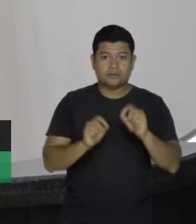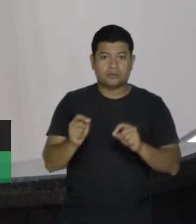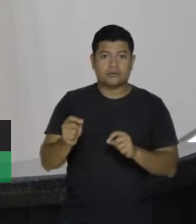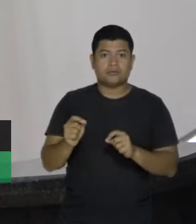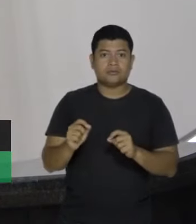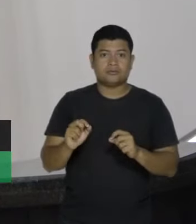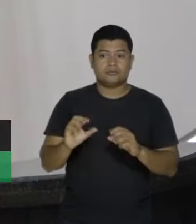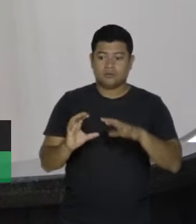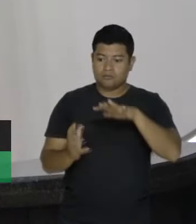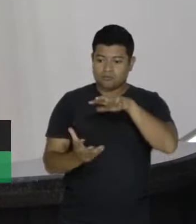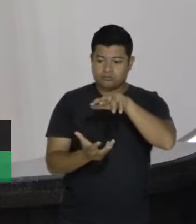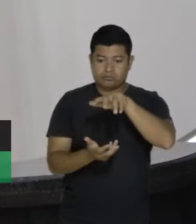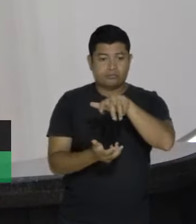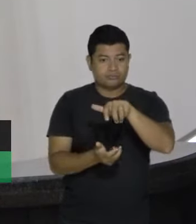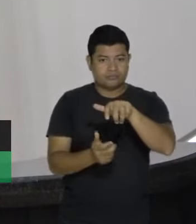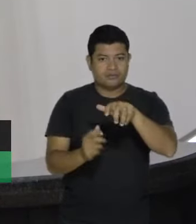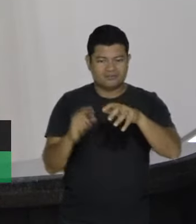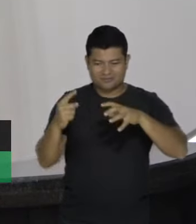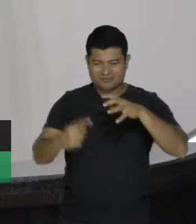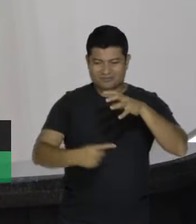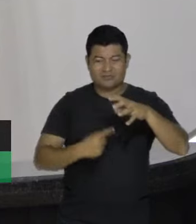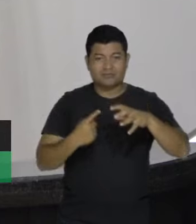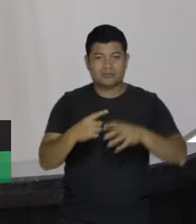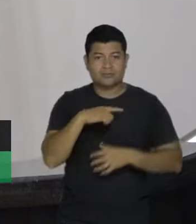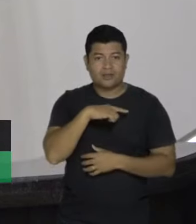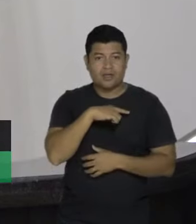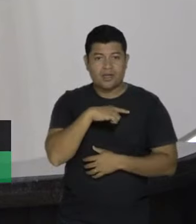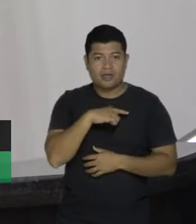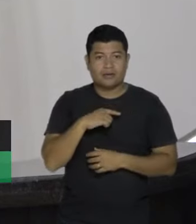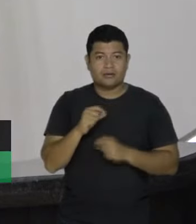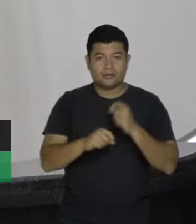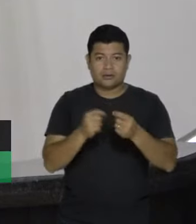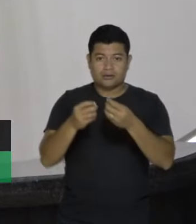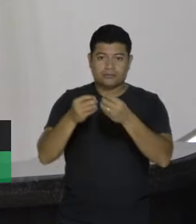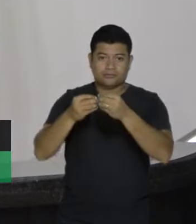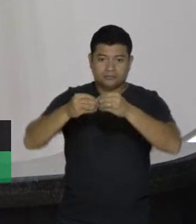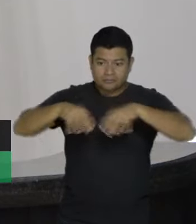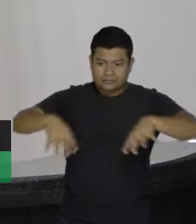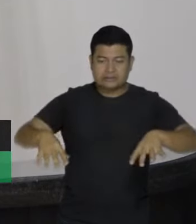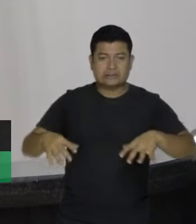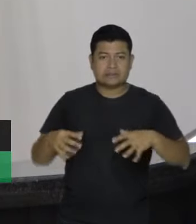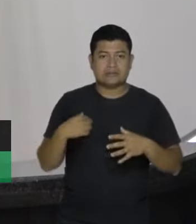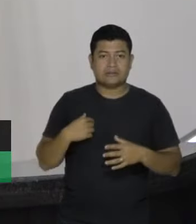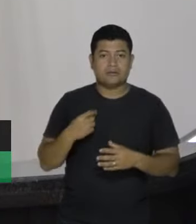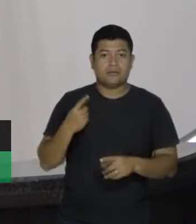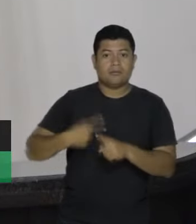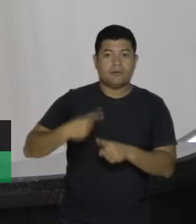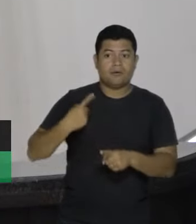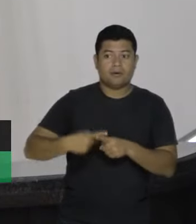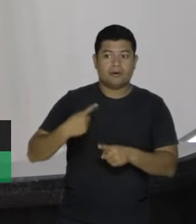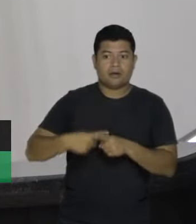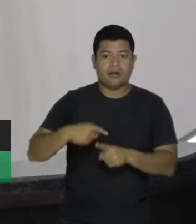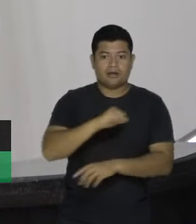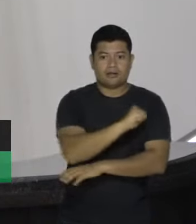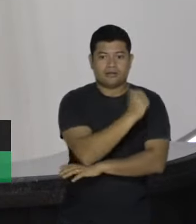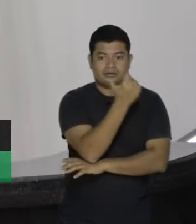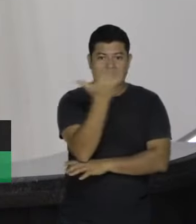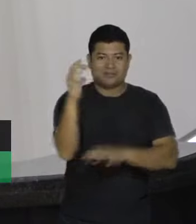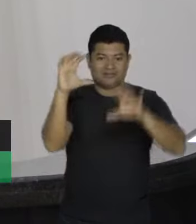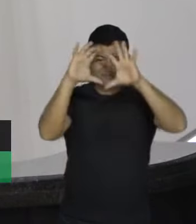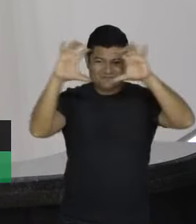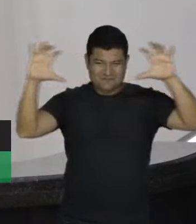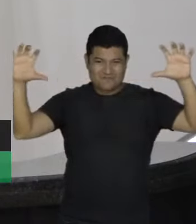tem trazido impactos em razão dos efeitos climáticos. O